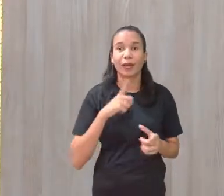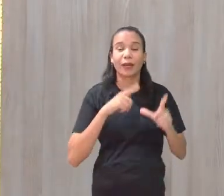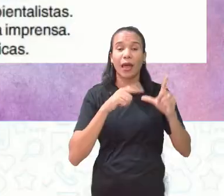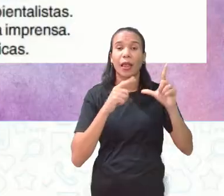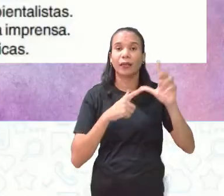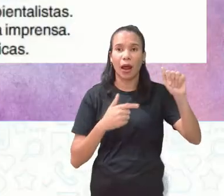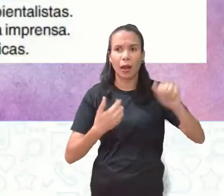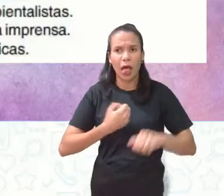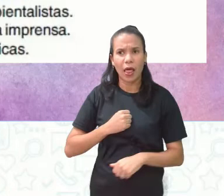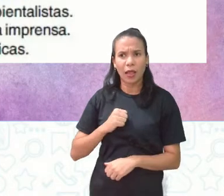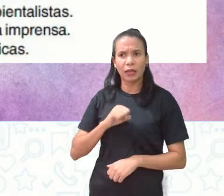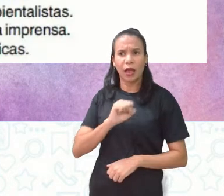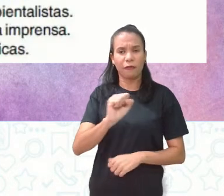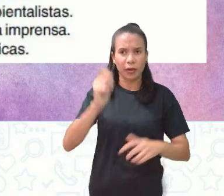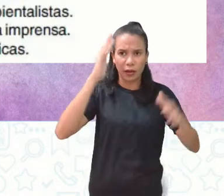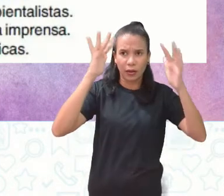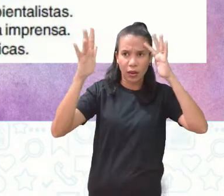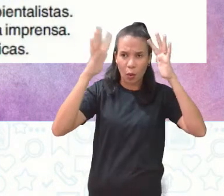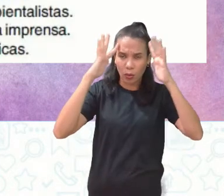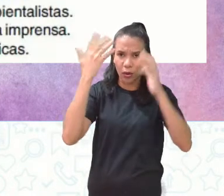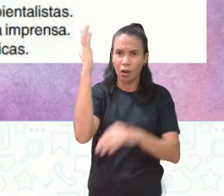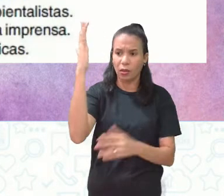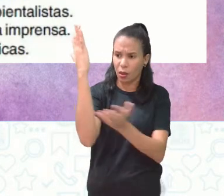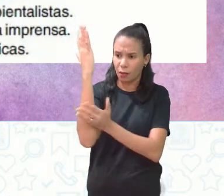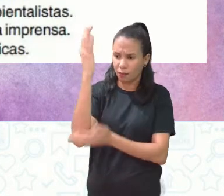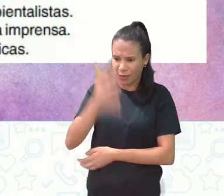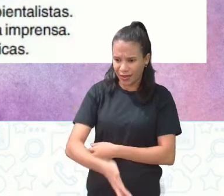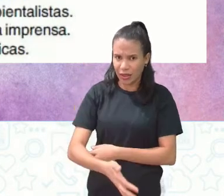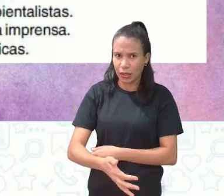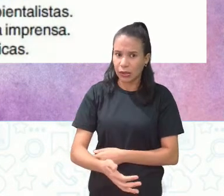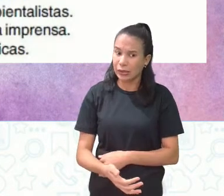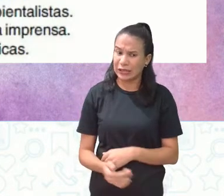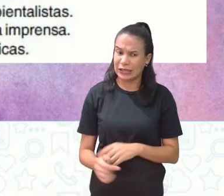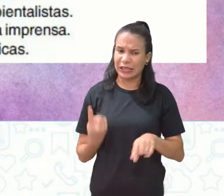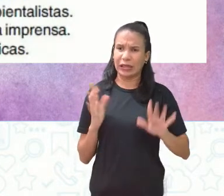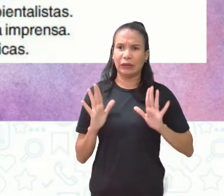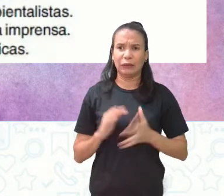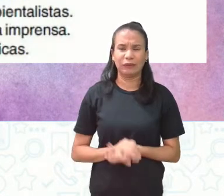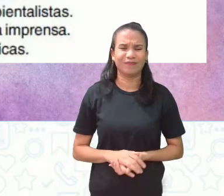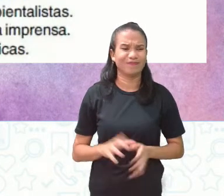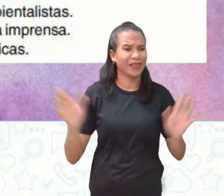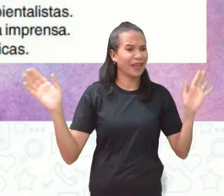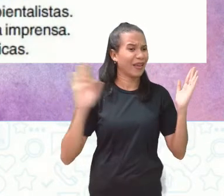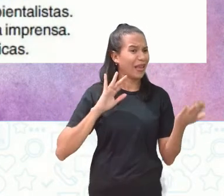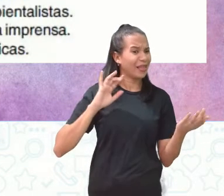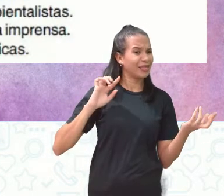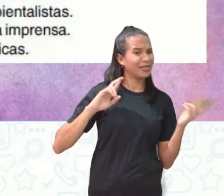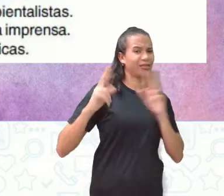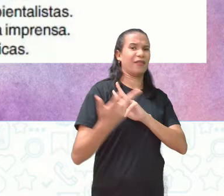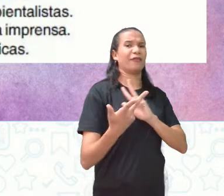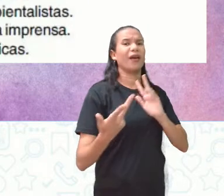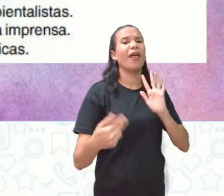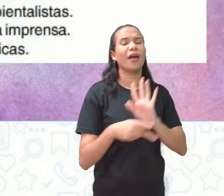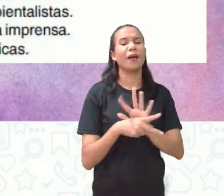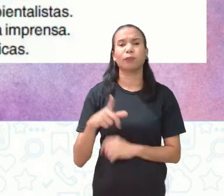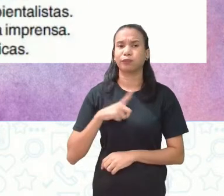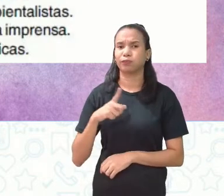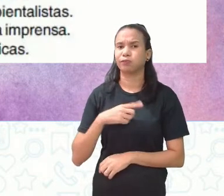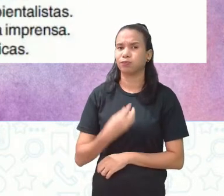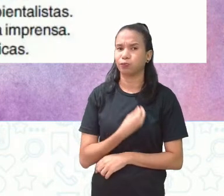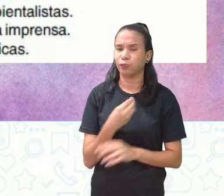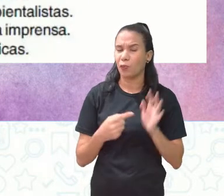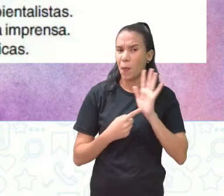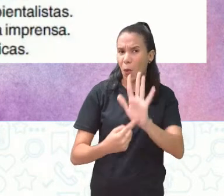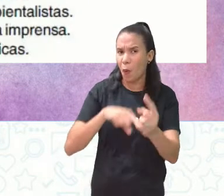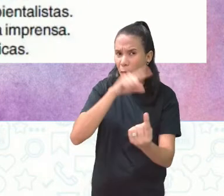ó, letra A, defende em teoria o desmatamento? Óbvio que não. Seria totalmente oposto ao que a